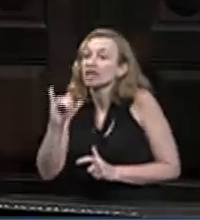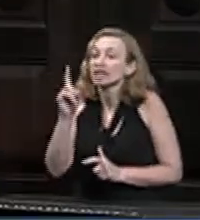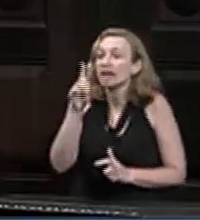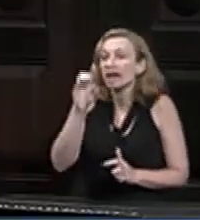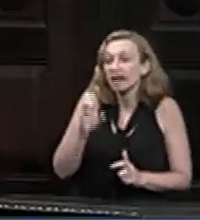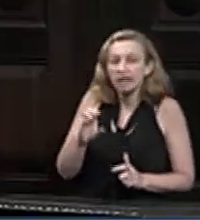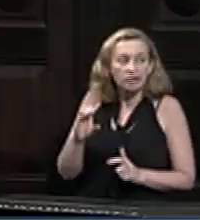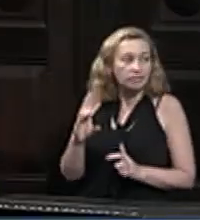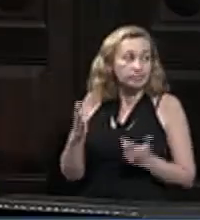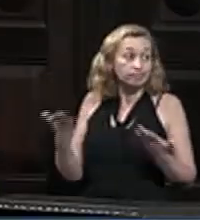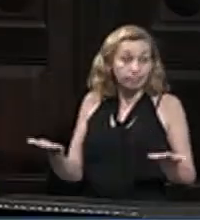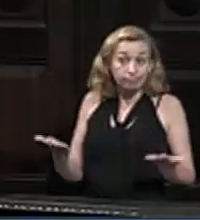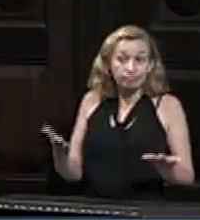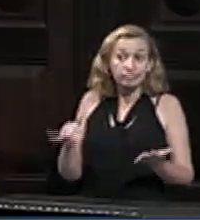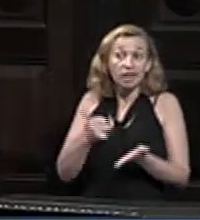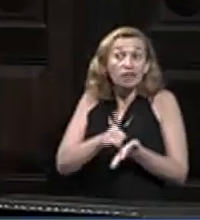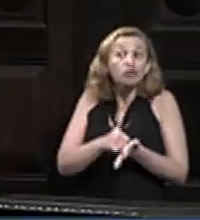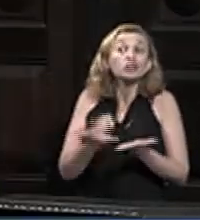Deveria,